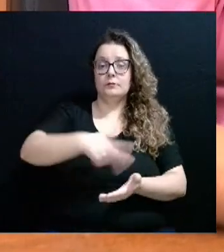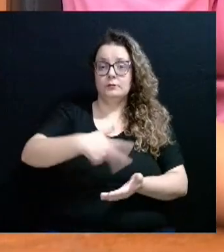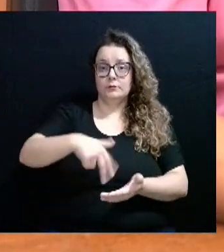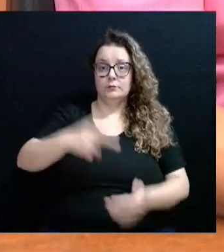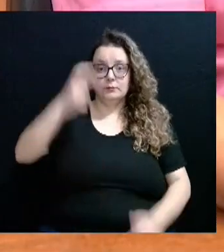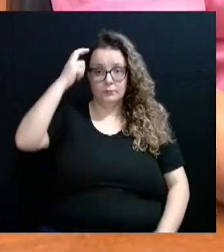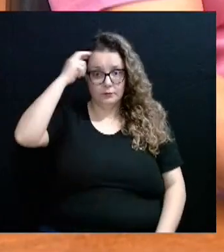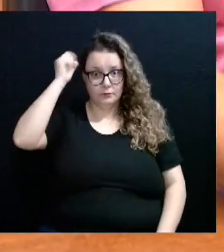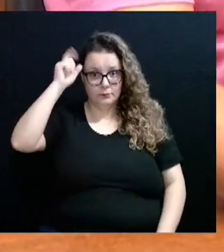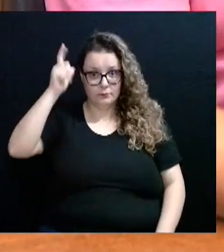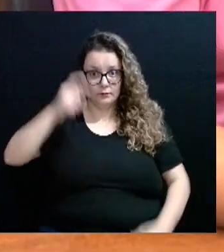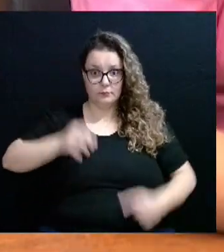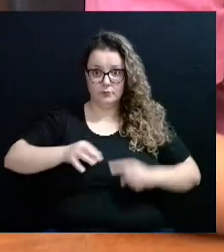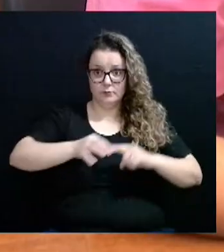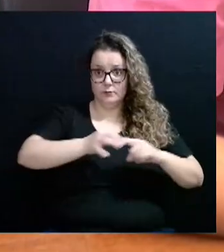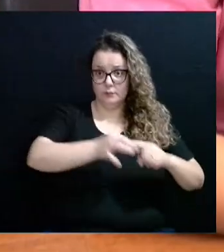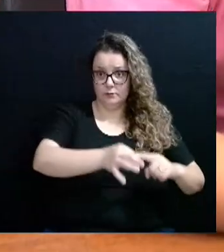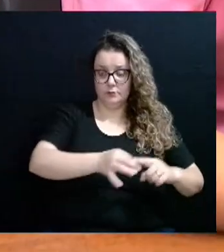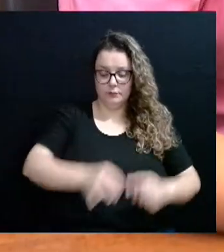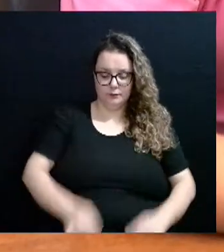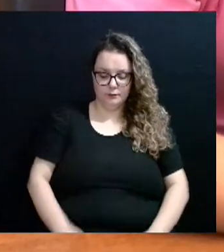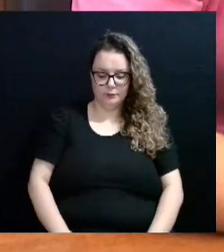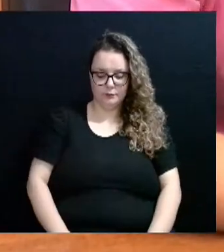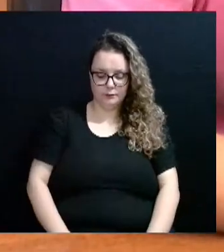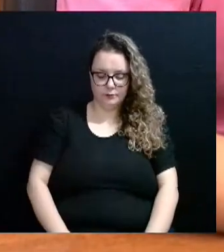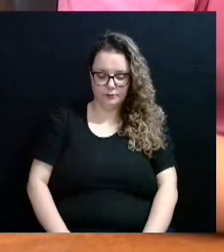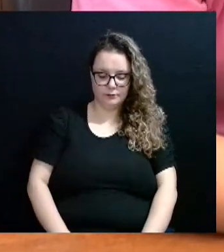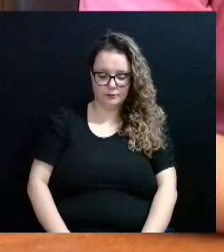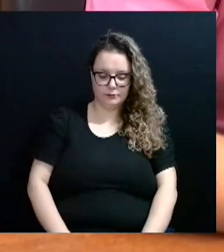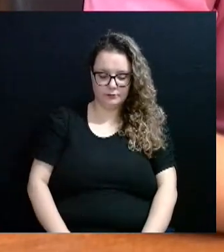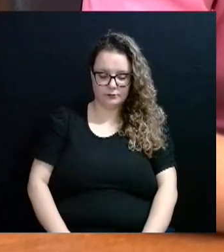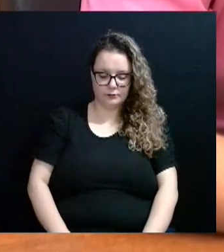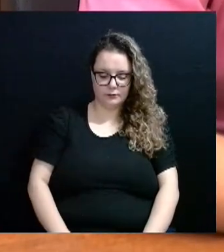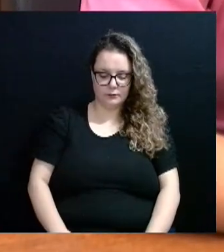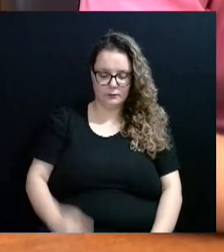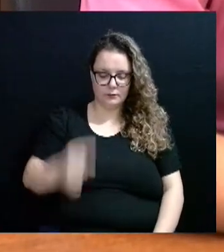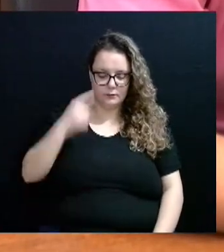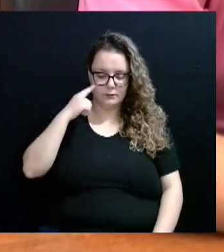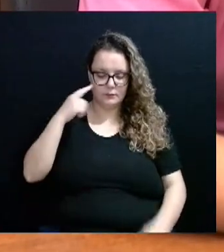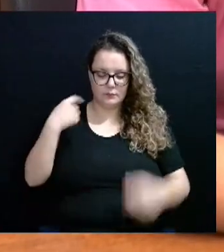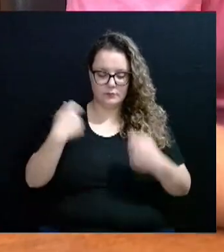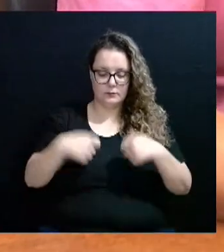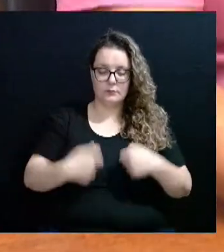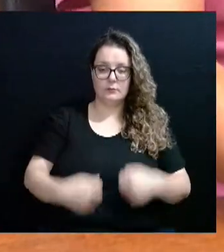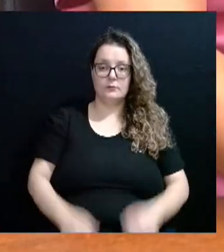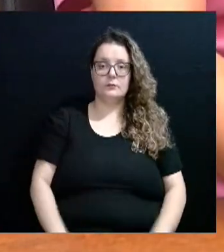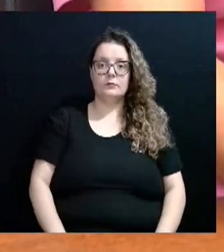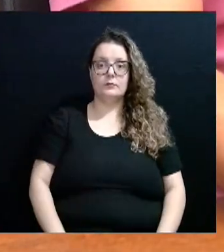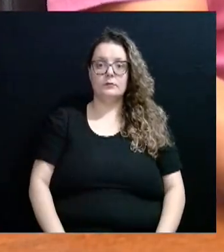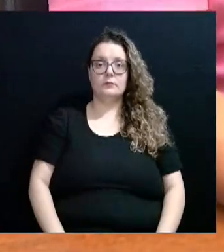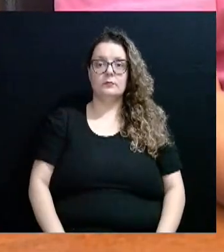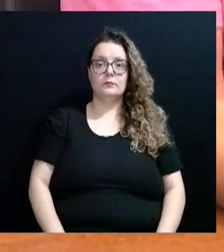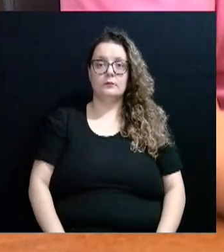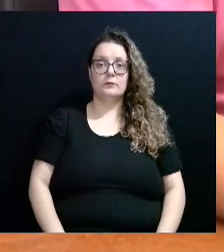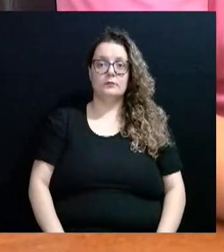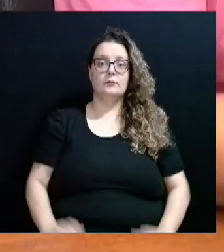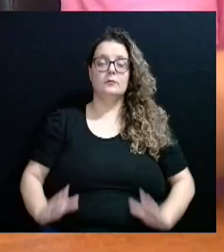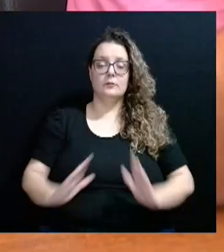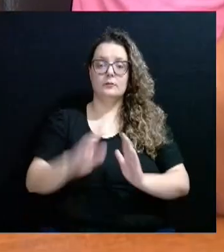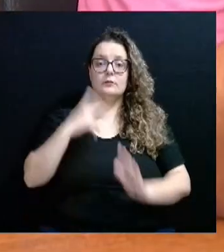periférica. A intenção, a necessidade de organizar essa frente parlamentar, ela surge justamente